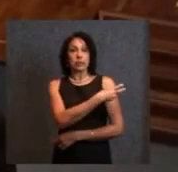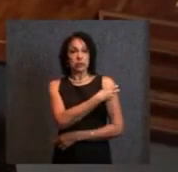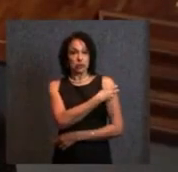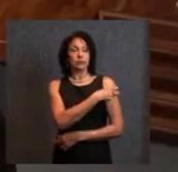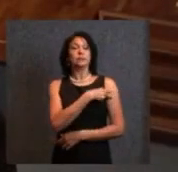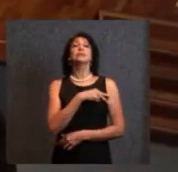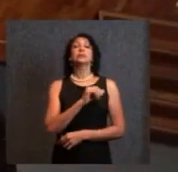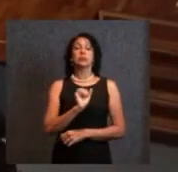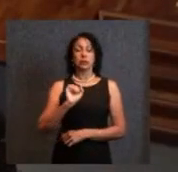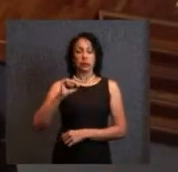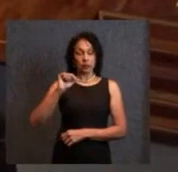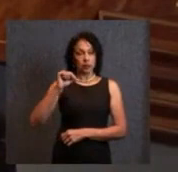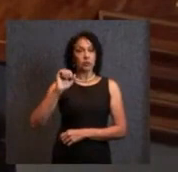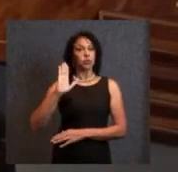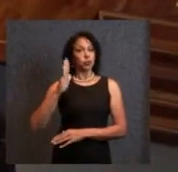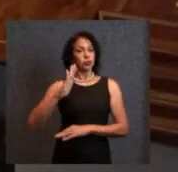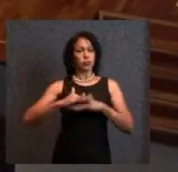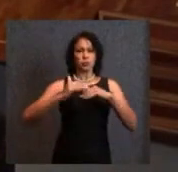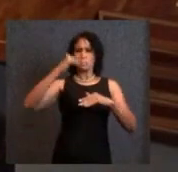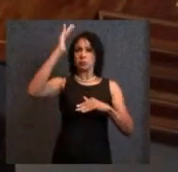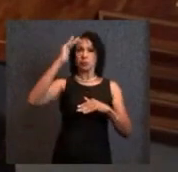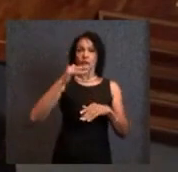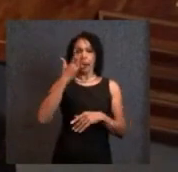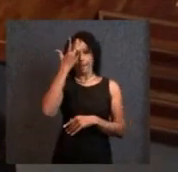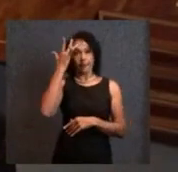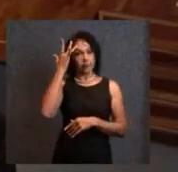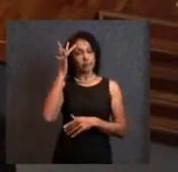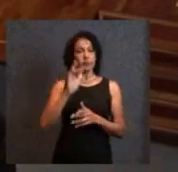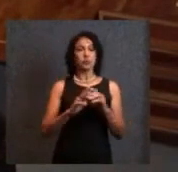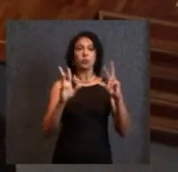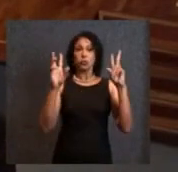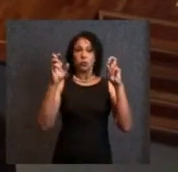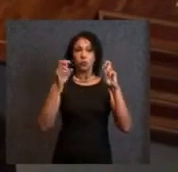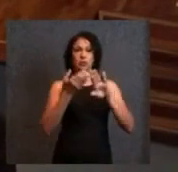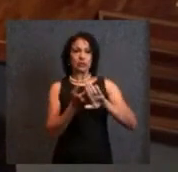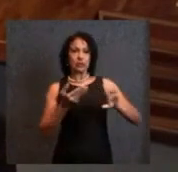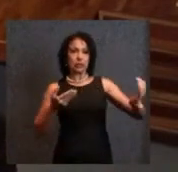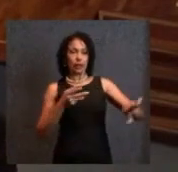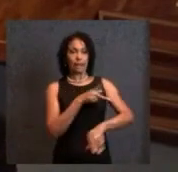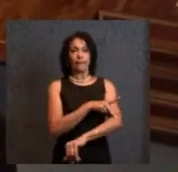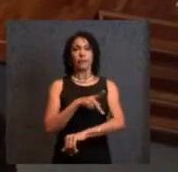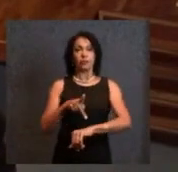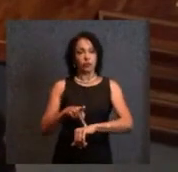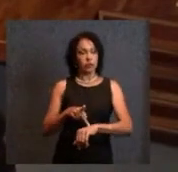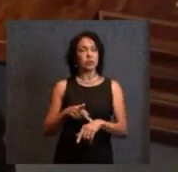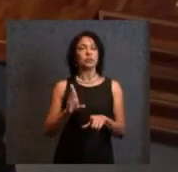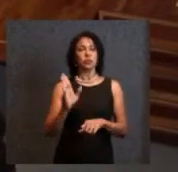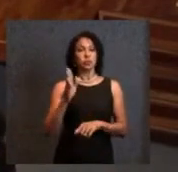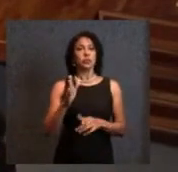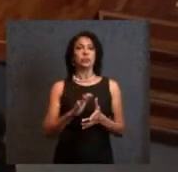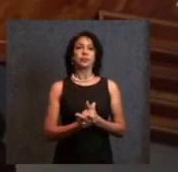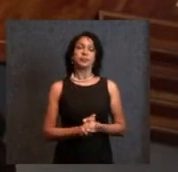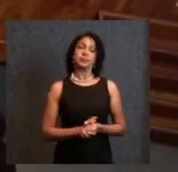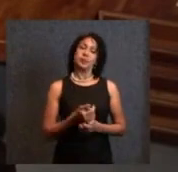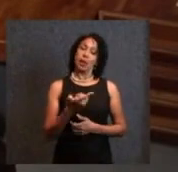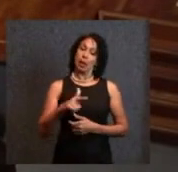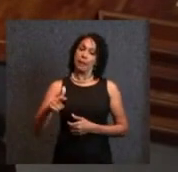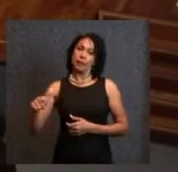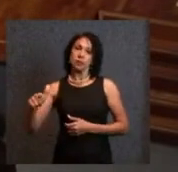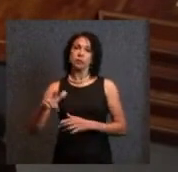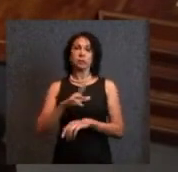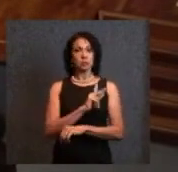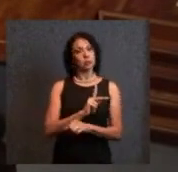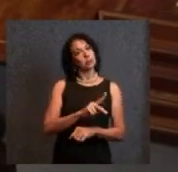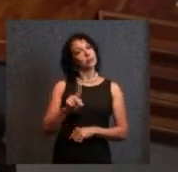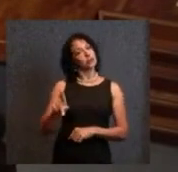ensino fundamental. E outras razões específicas de afastamento temporários e permanentes de alguns integrantes do nosso